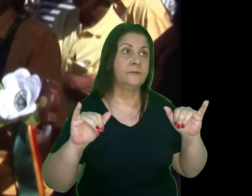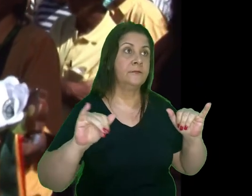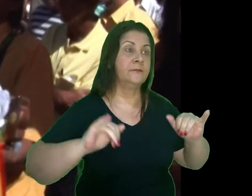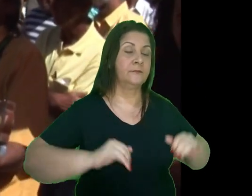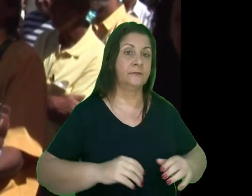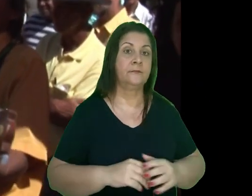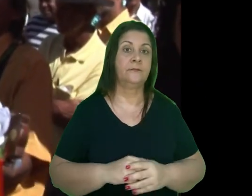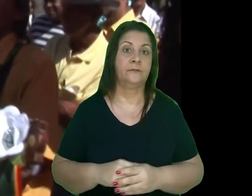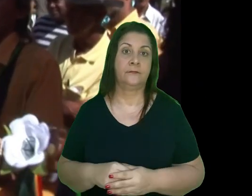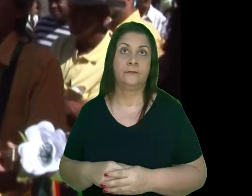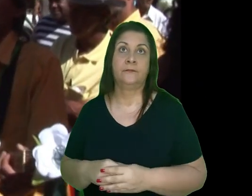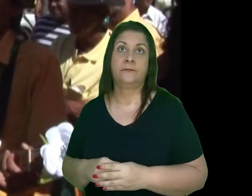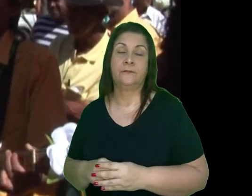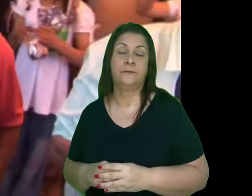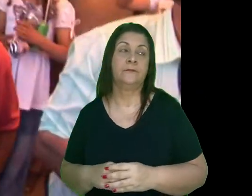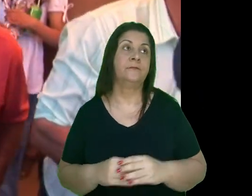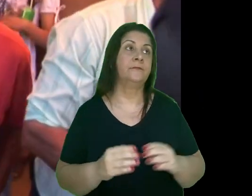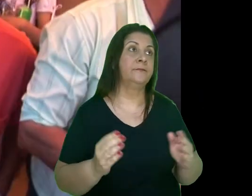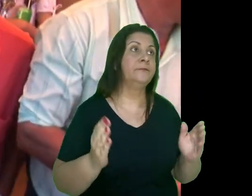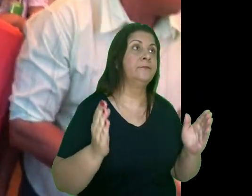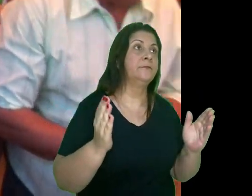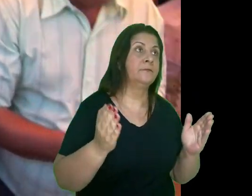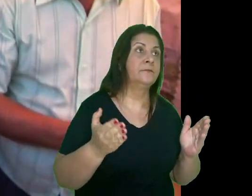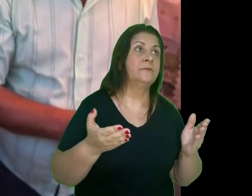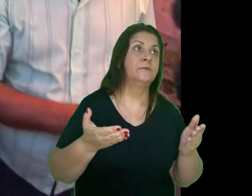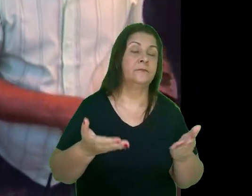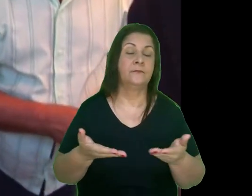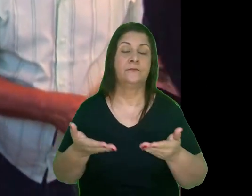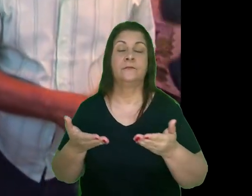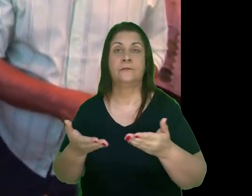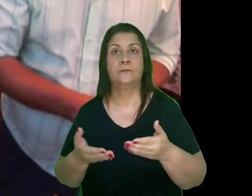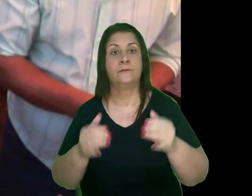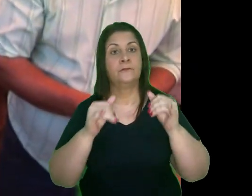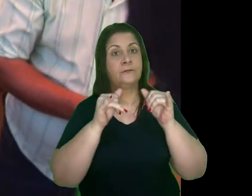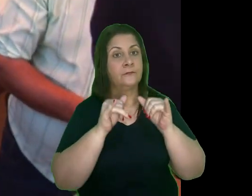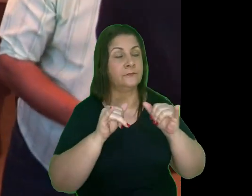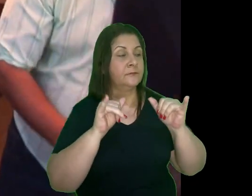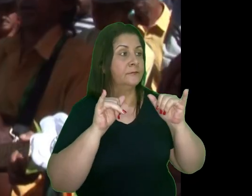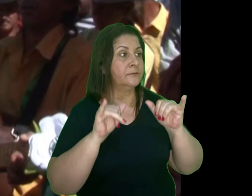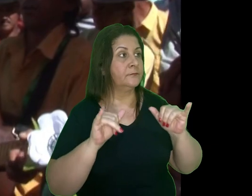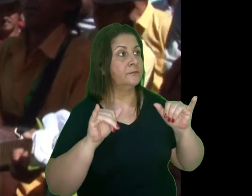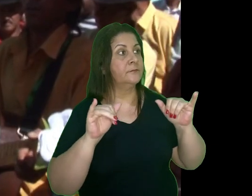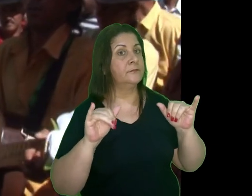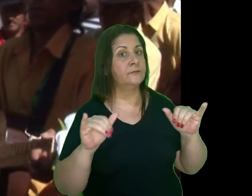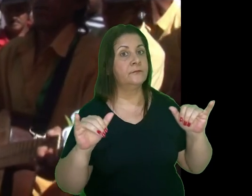céu. Ai, Deus sabe o terceiro arco.